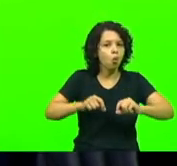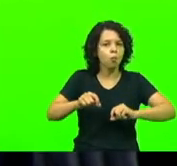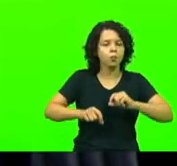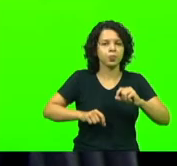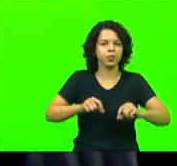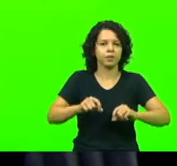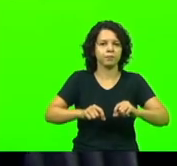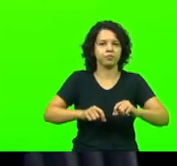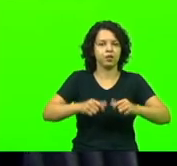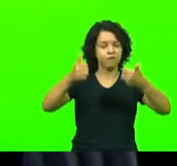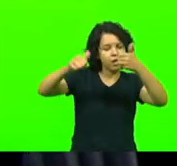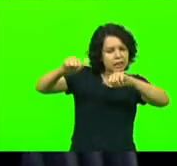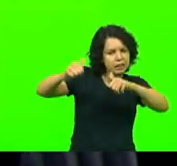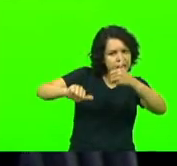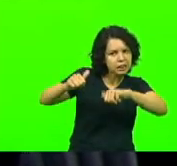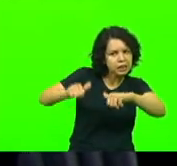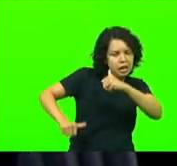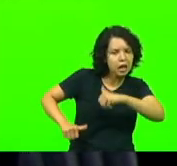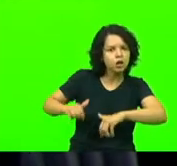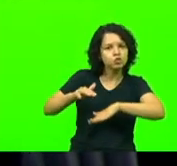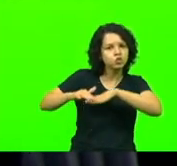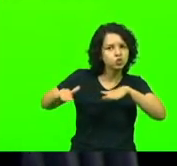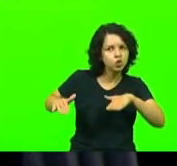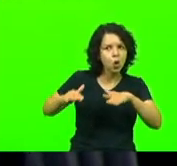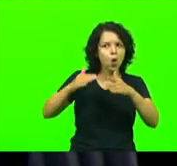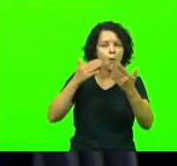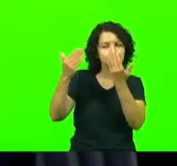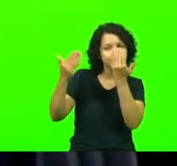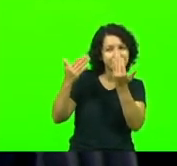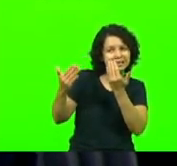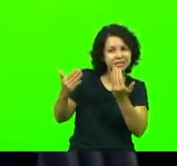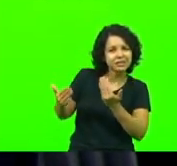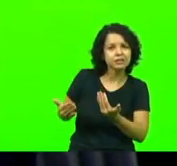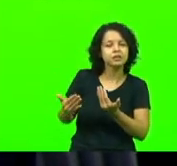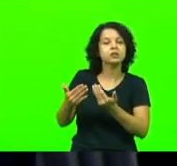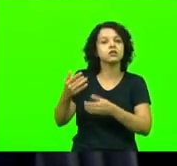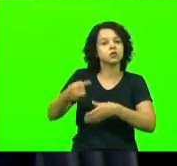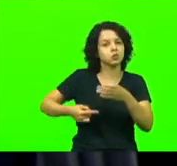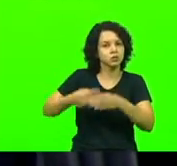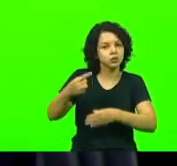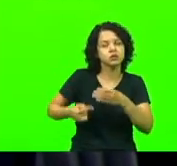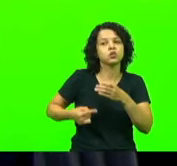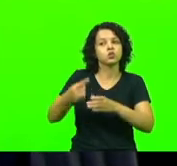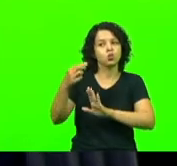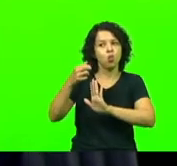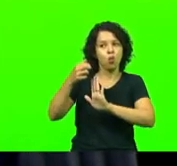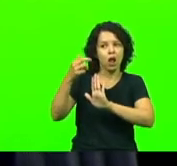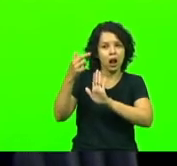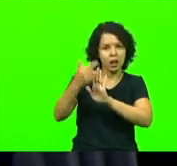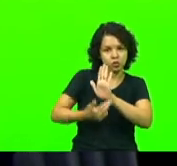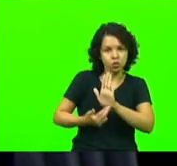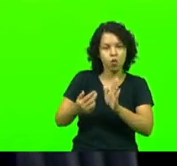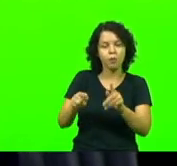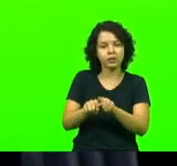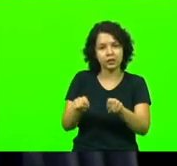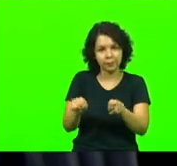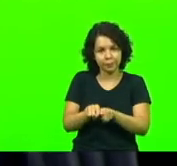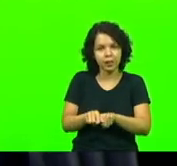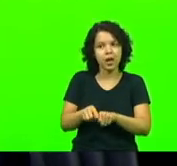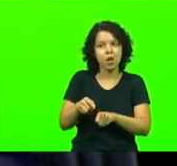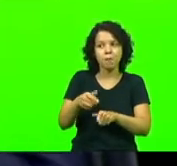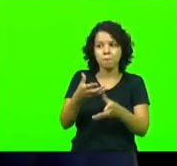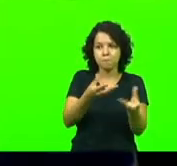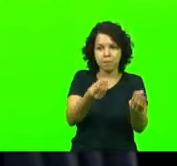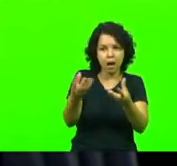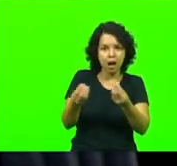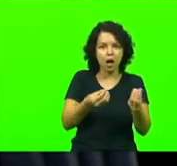só avaliado o parecer da comissão, do relator, mas que mais deputados que